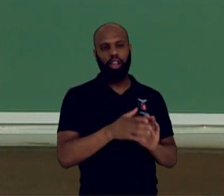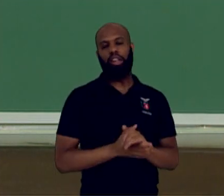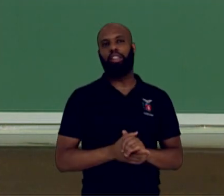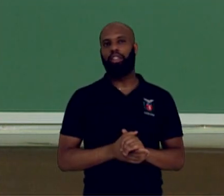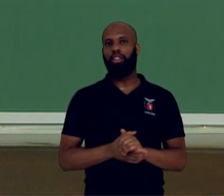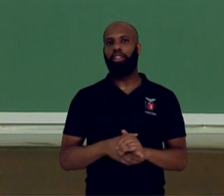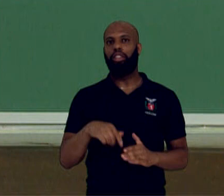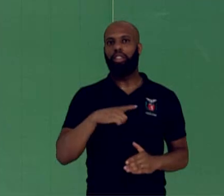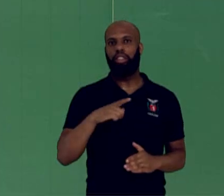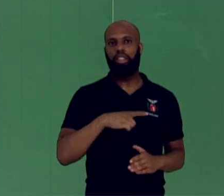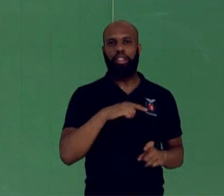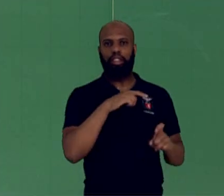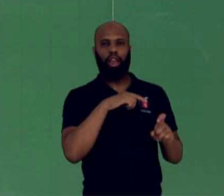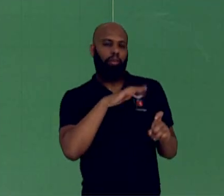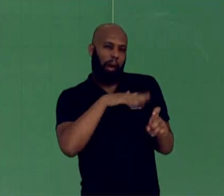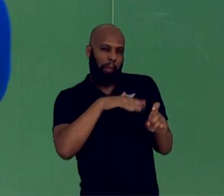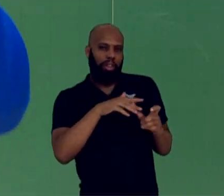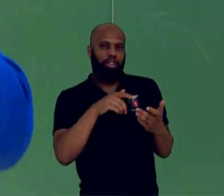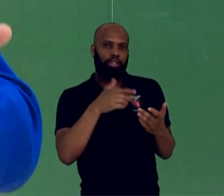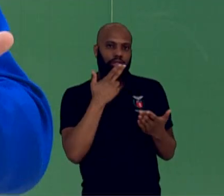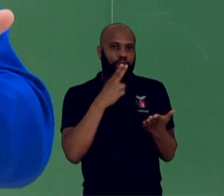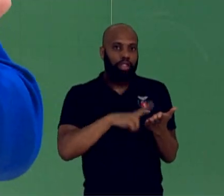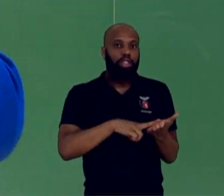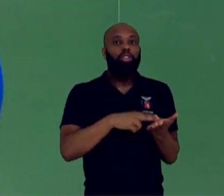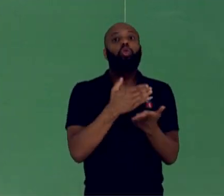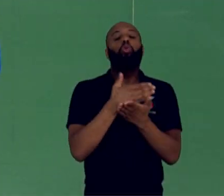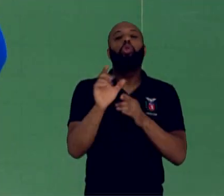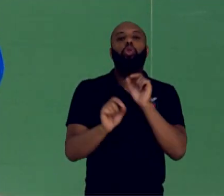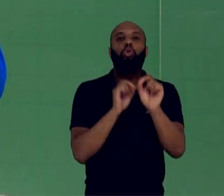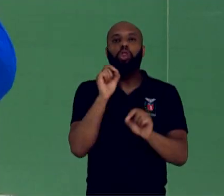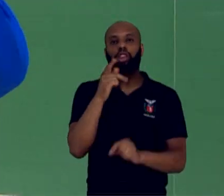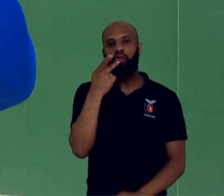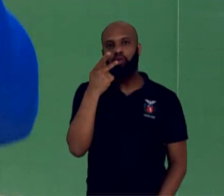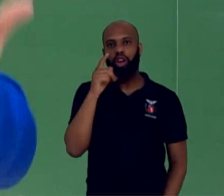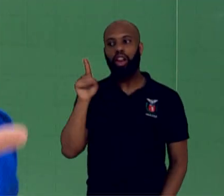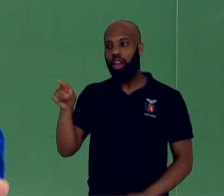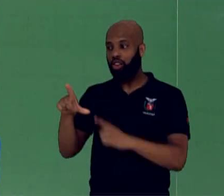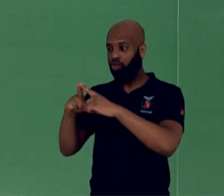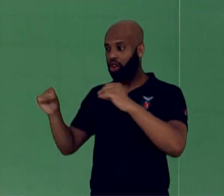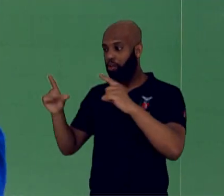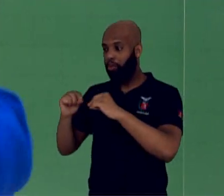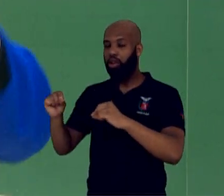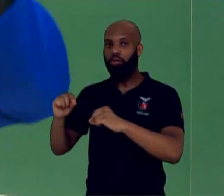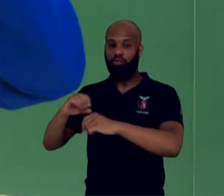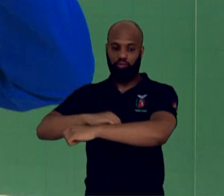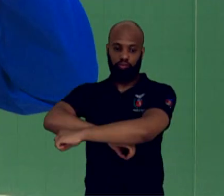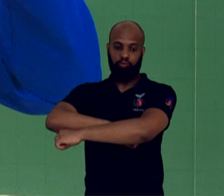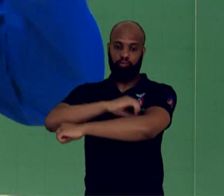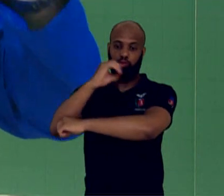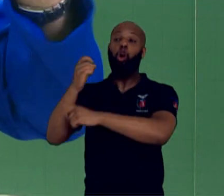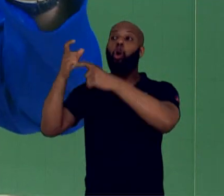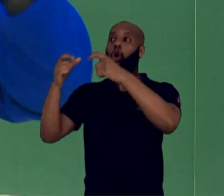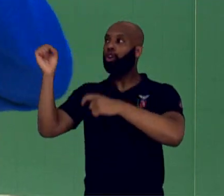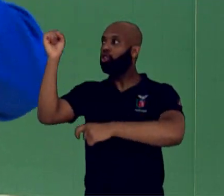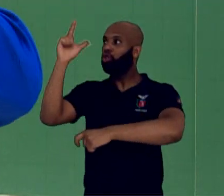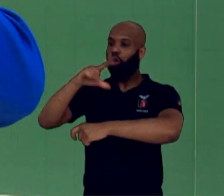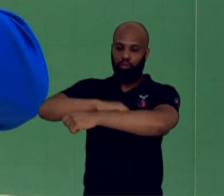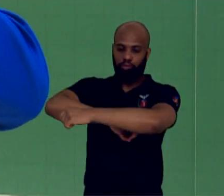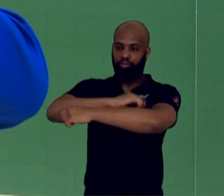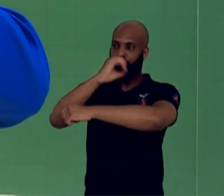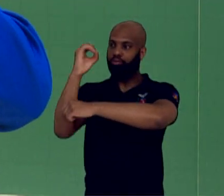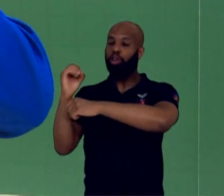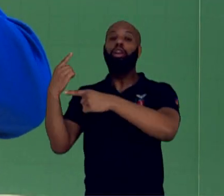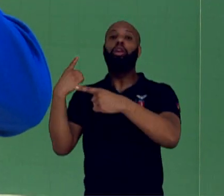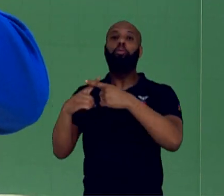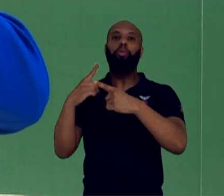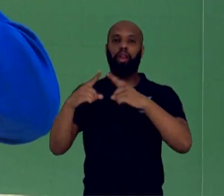essa mítica carta, dá origem ao que nós chamamos o Japão como a terra do sol nascente. A bandeira do Japão, inclusive, é